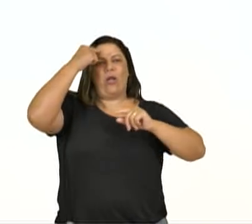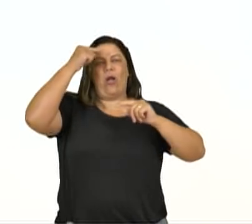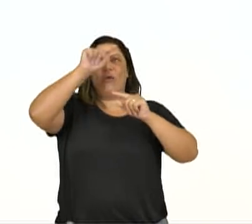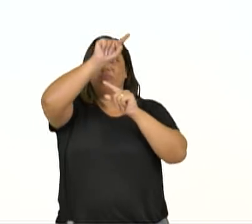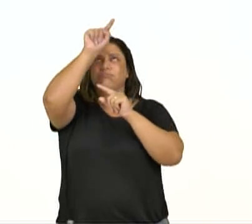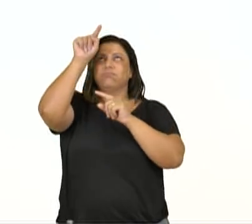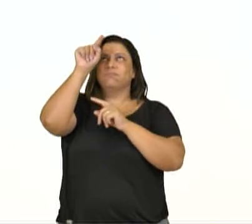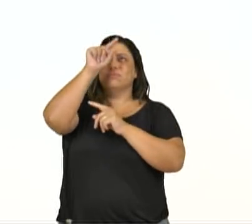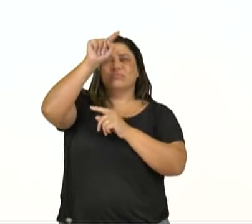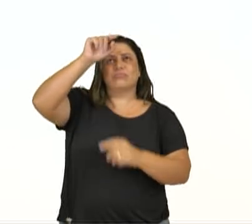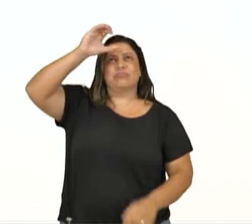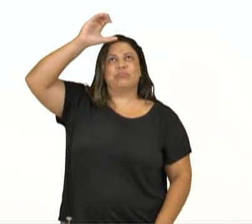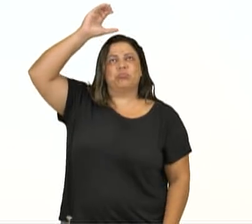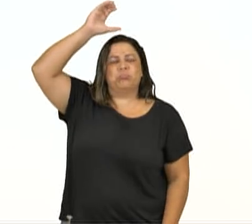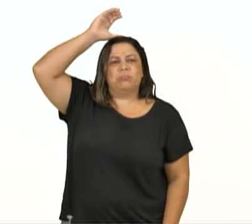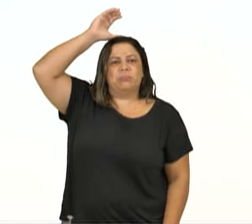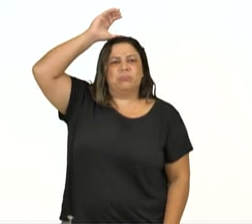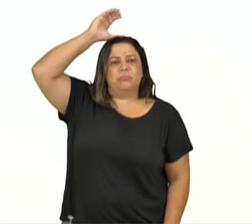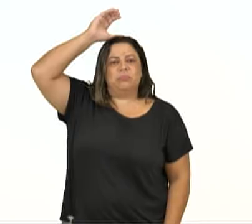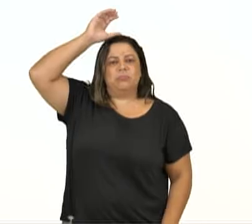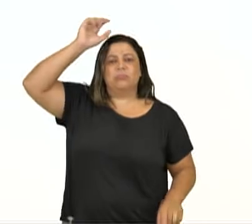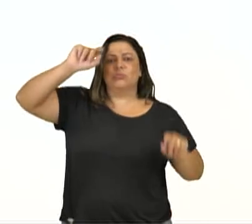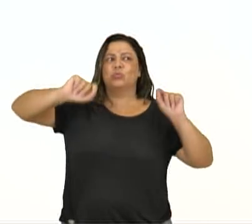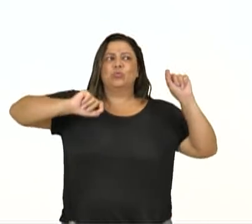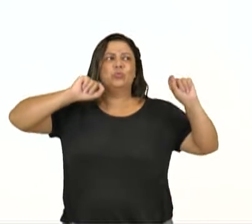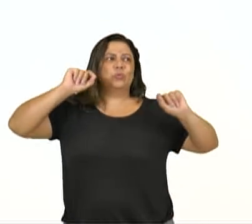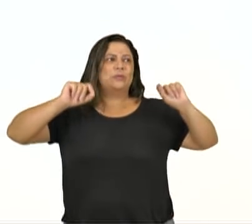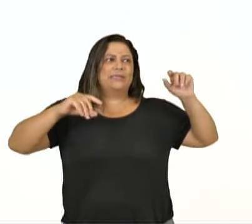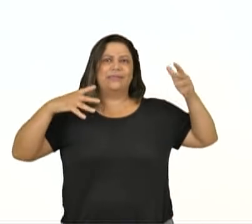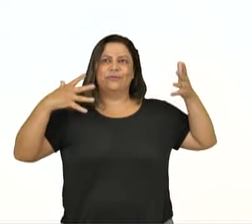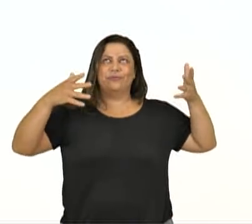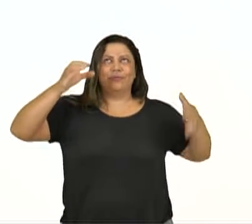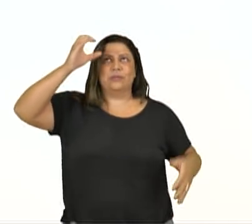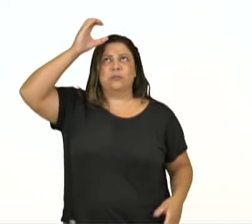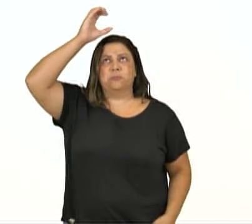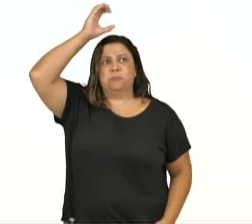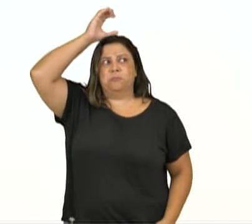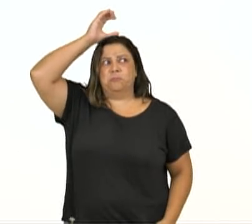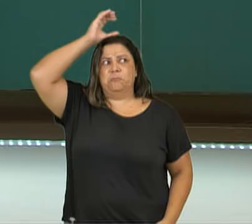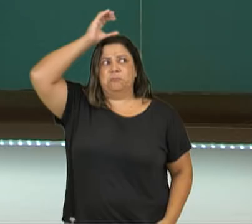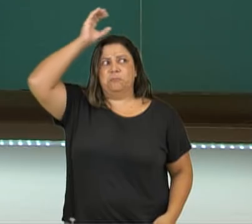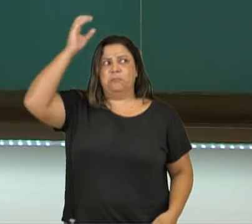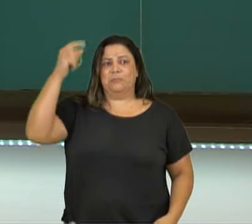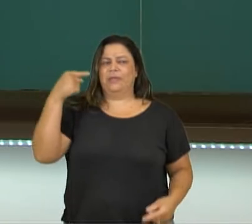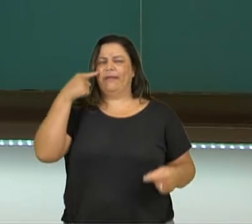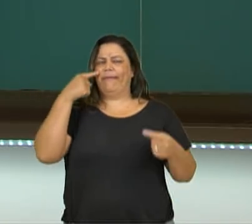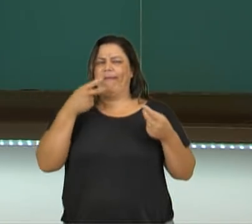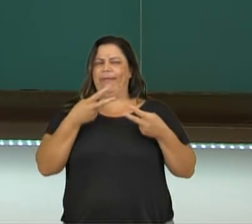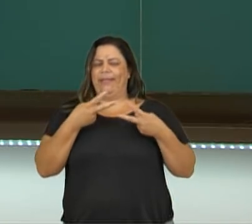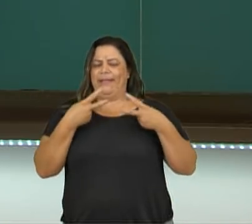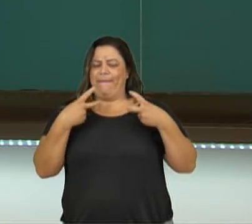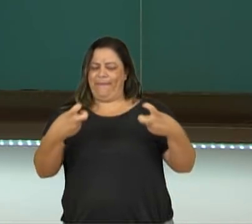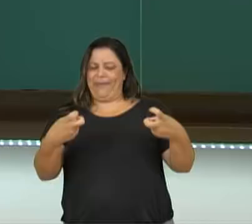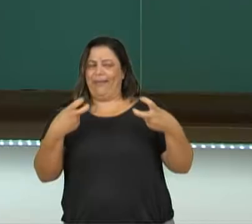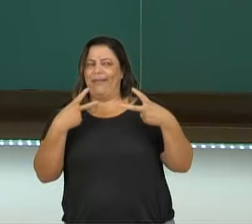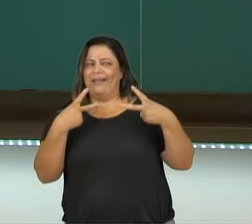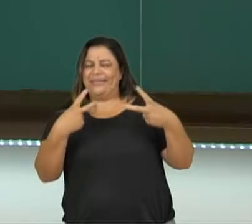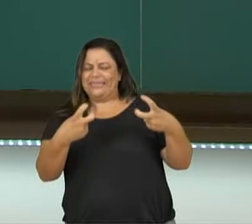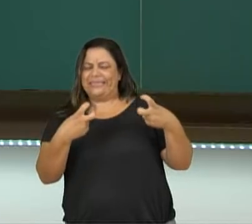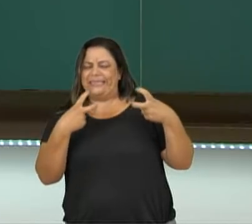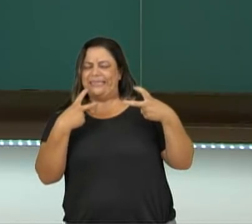interrogação, né? Não entendo o que será que eu fiz para ela, né? Talvez ela tenha percebido a intenção dele e ainda que ele não